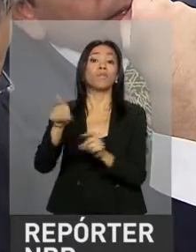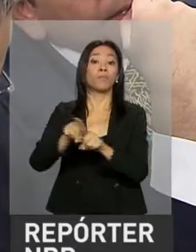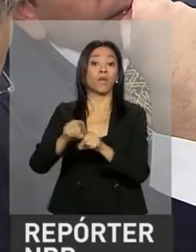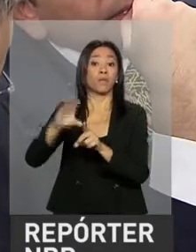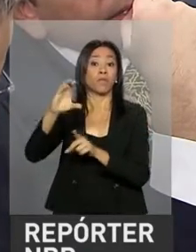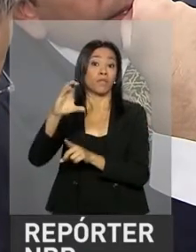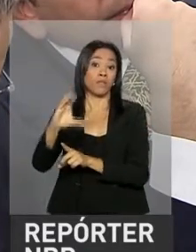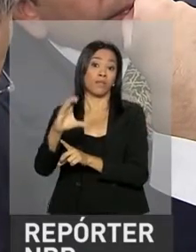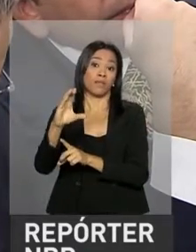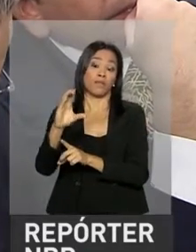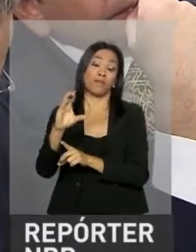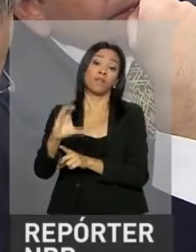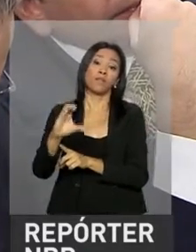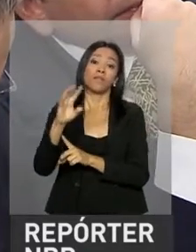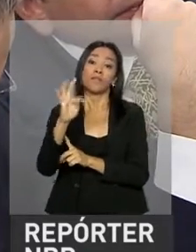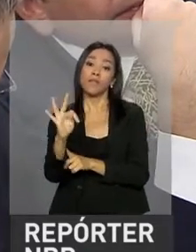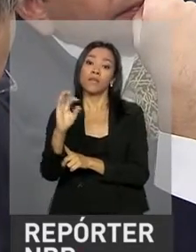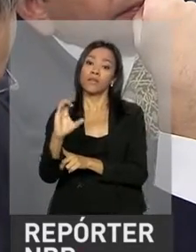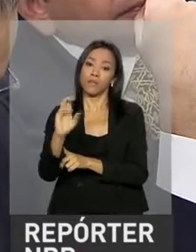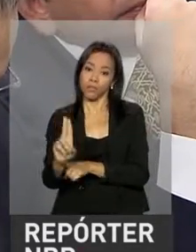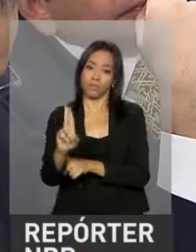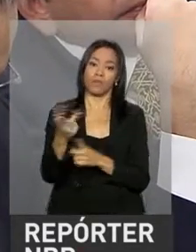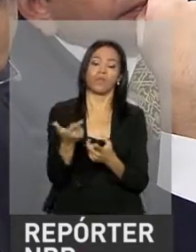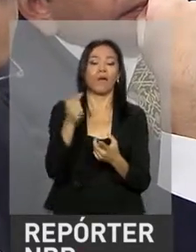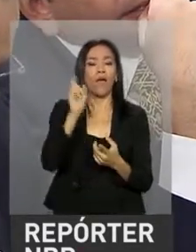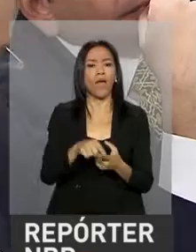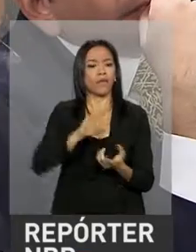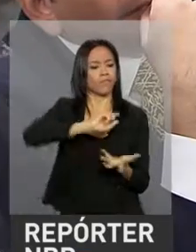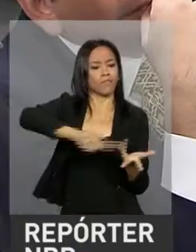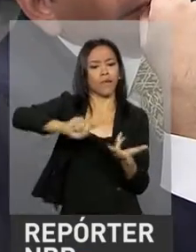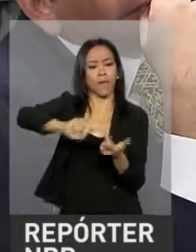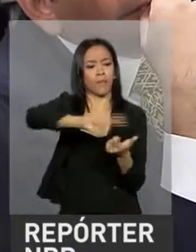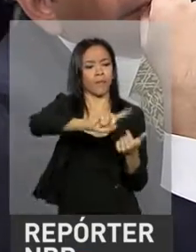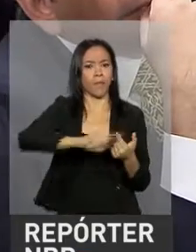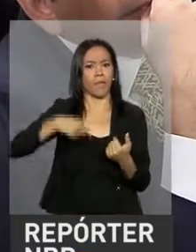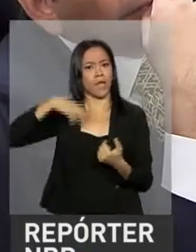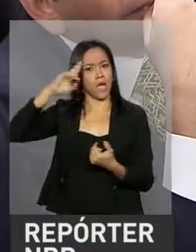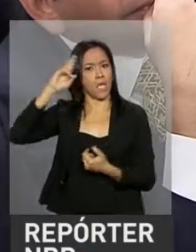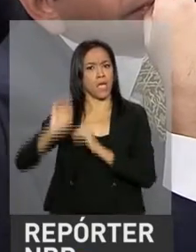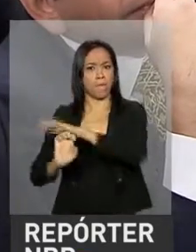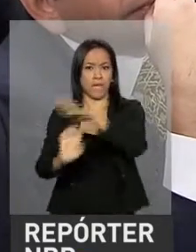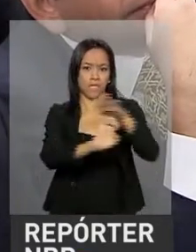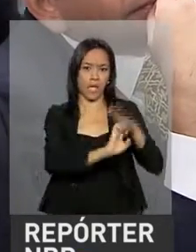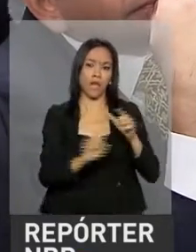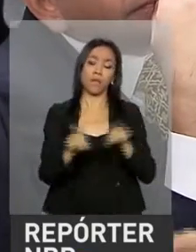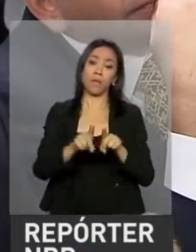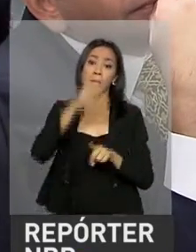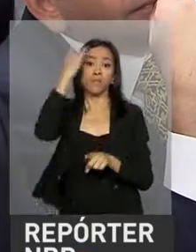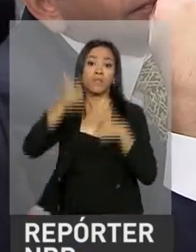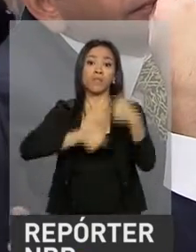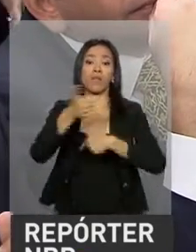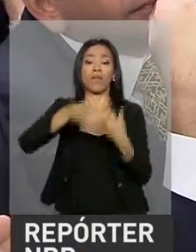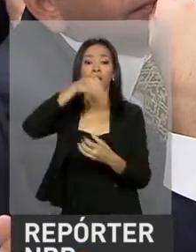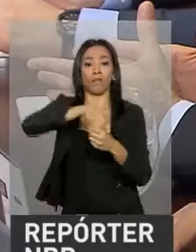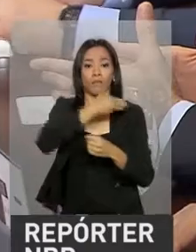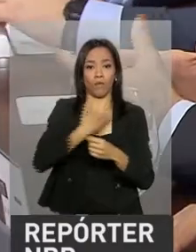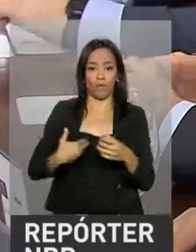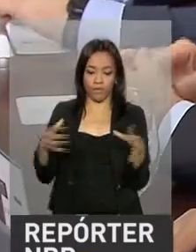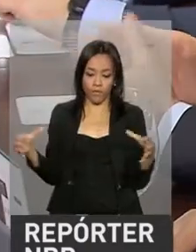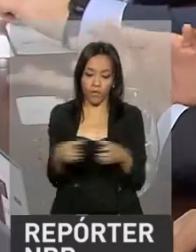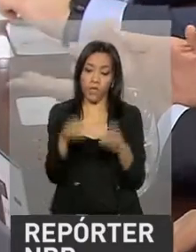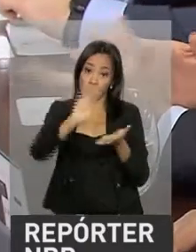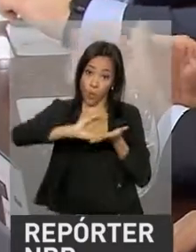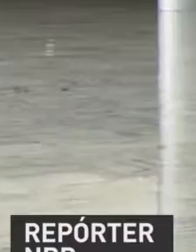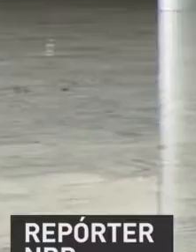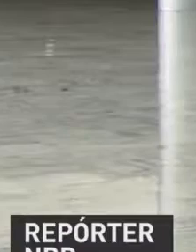e é composto por representantes de empresários e trabalhadores do governo eo presidente do conselho nacional do sesi ele é